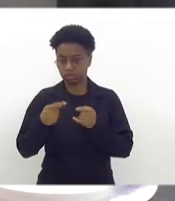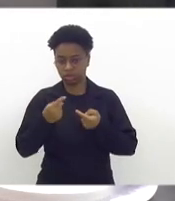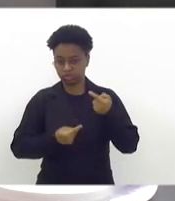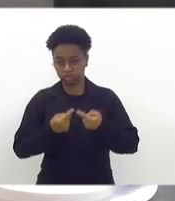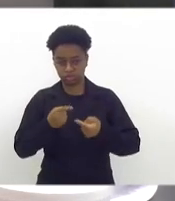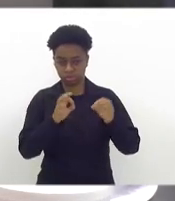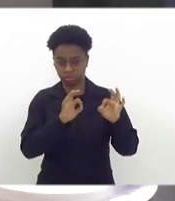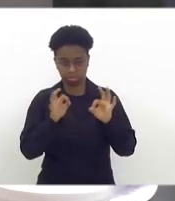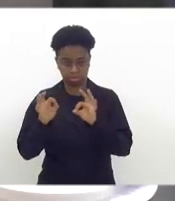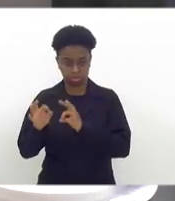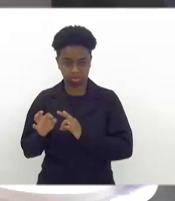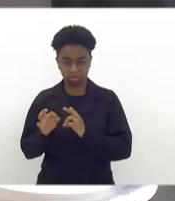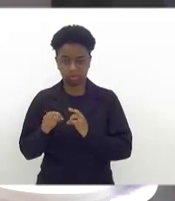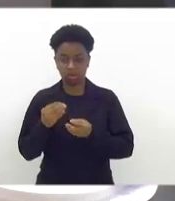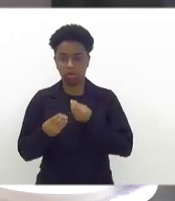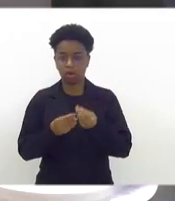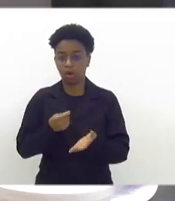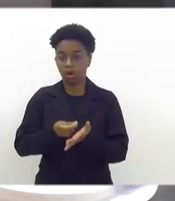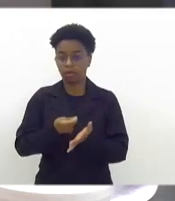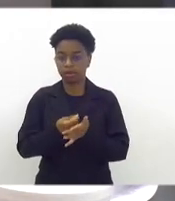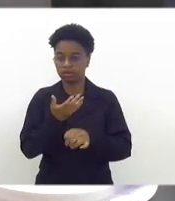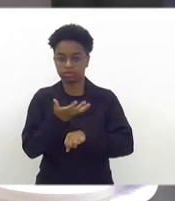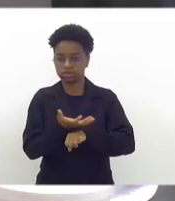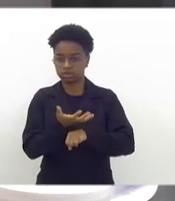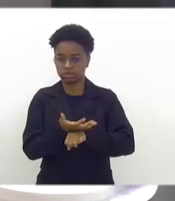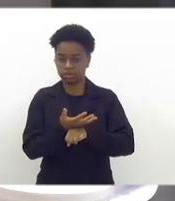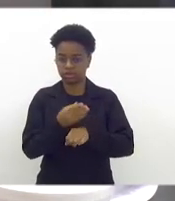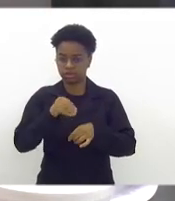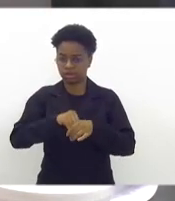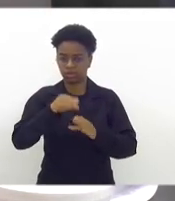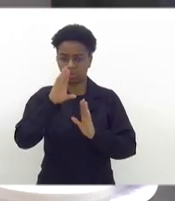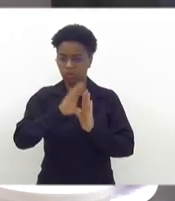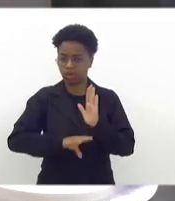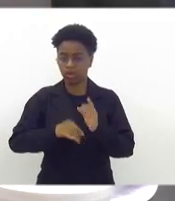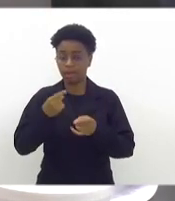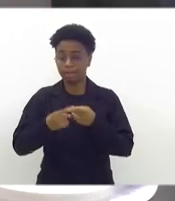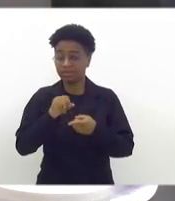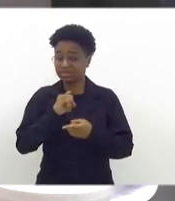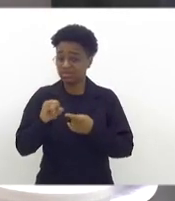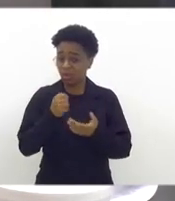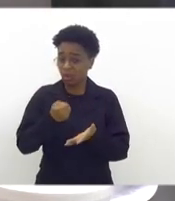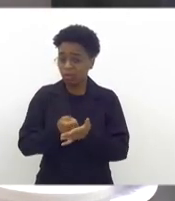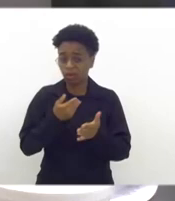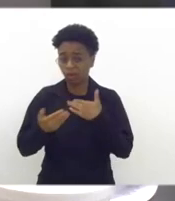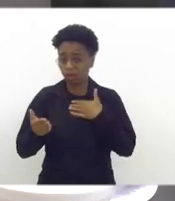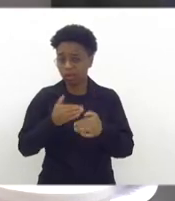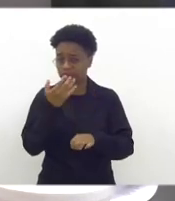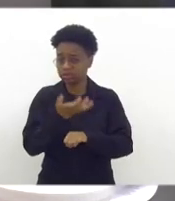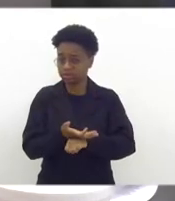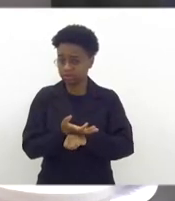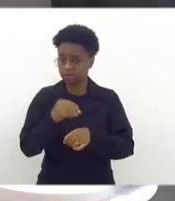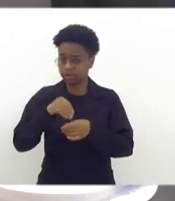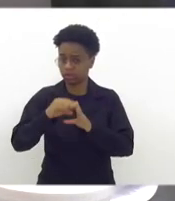conselho, etc., etc., você obrigar alguma disciplina no currículo. Porque qualquer obrigação de qualquer disciplina no